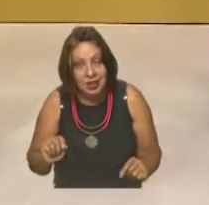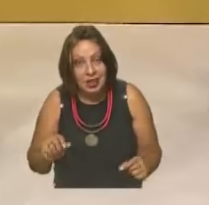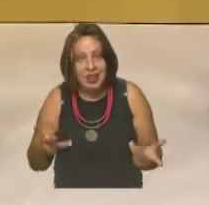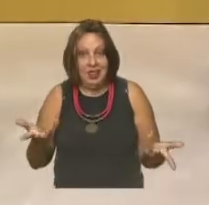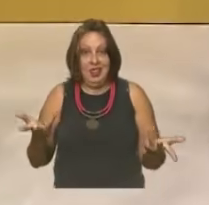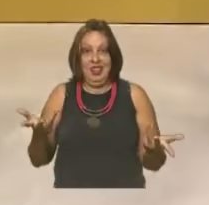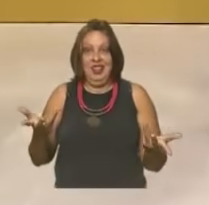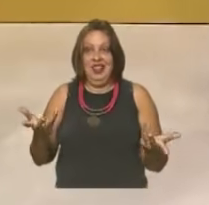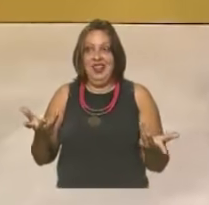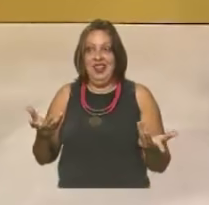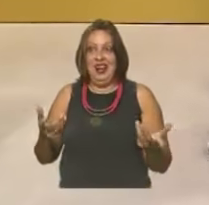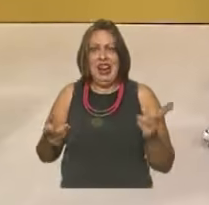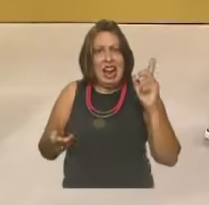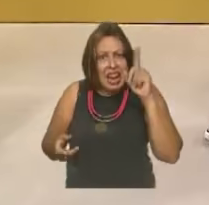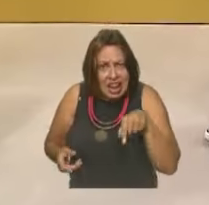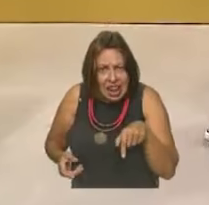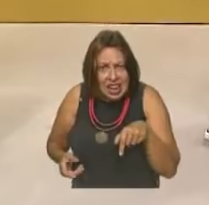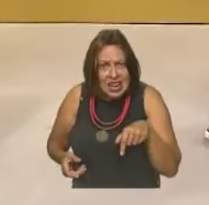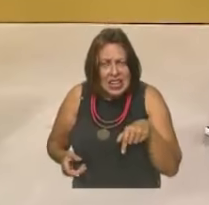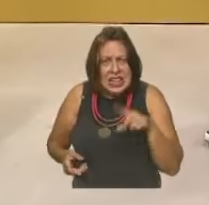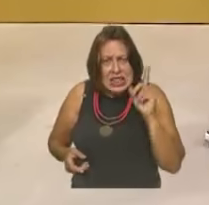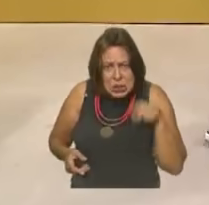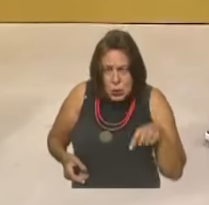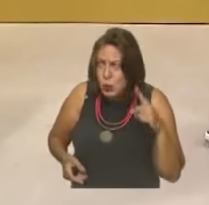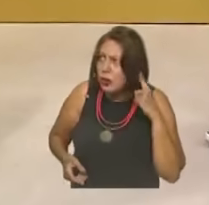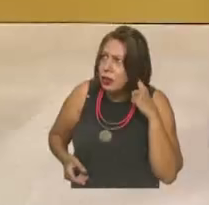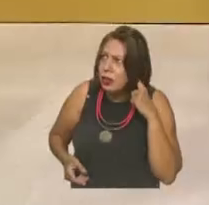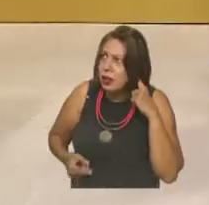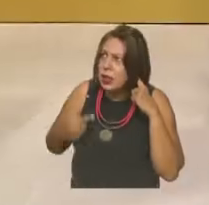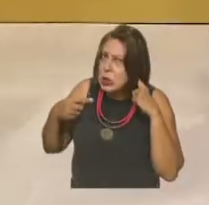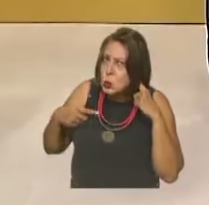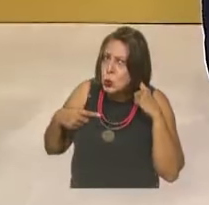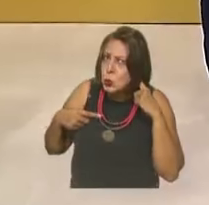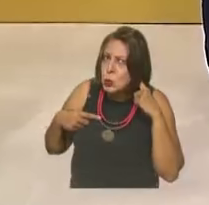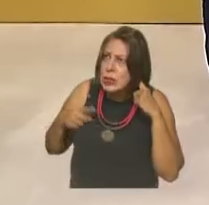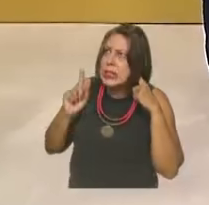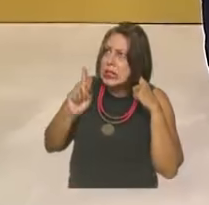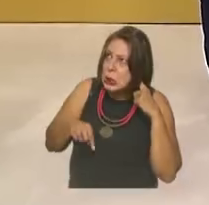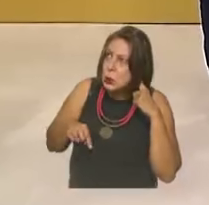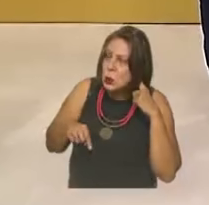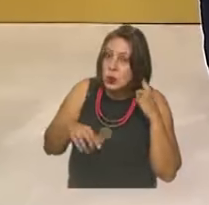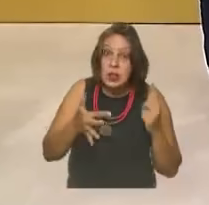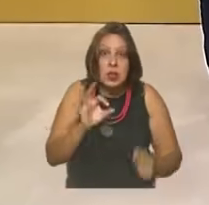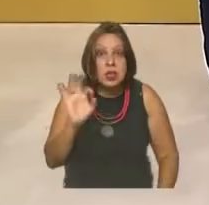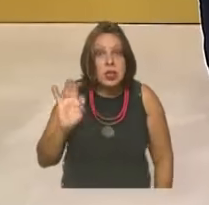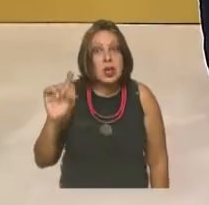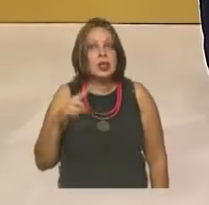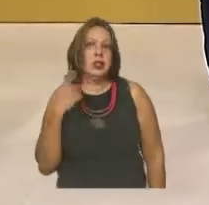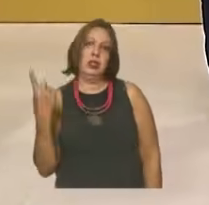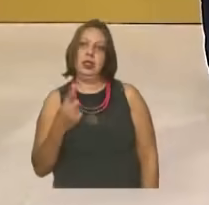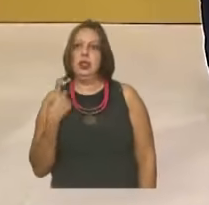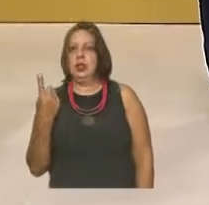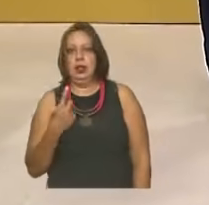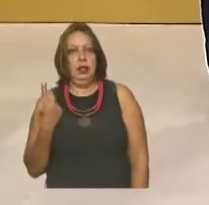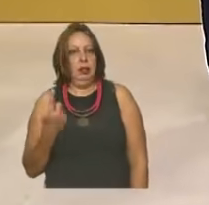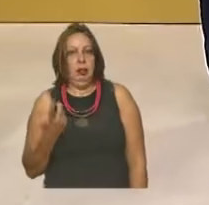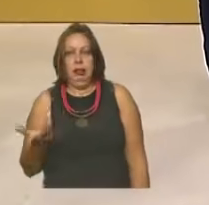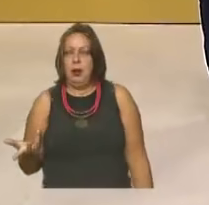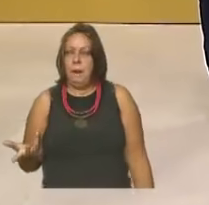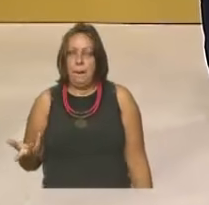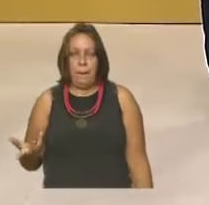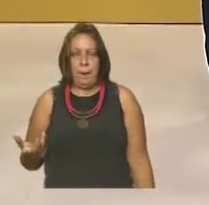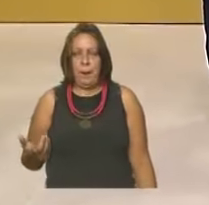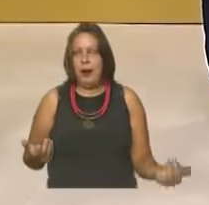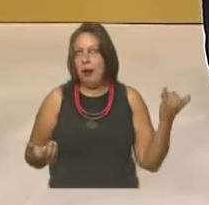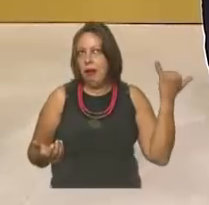Fazer algo que eu sempre tive vontade. É isso mesmo, produção? É isso mesmo? É isso. Confere? É isso mesmo. 100 giras? 100 giras! A produção